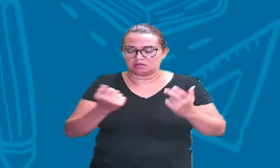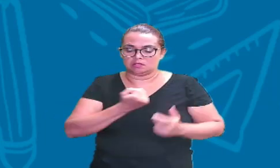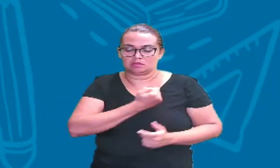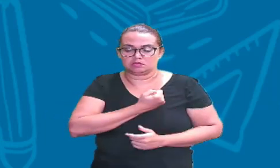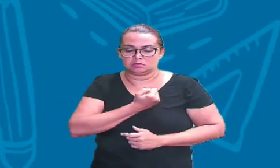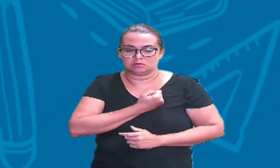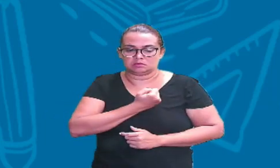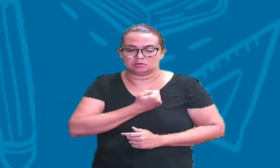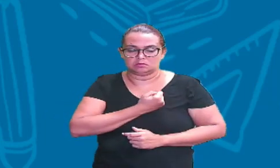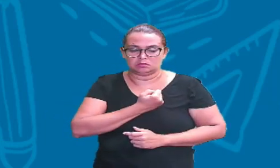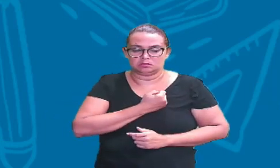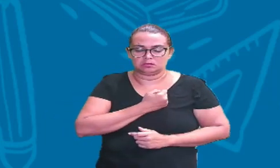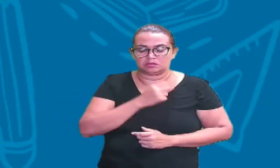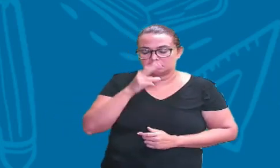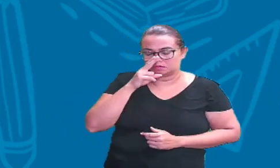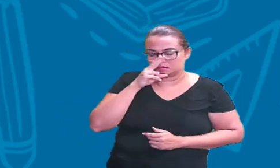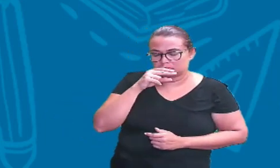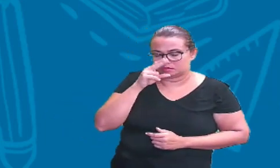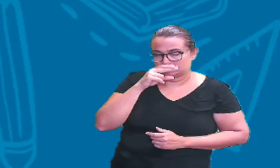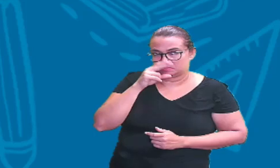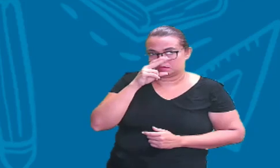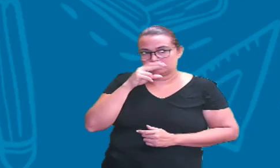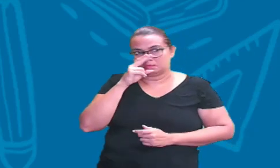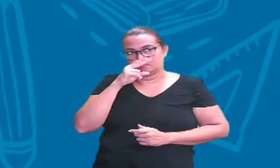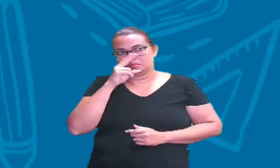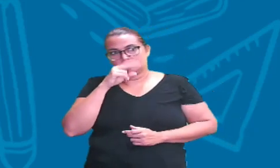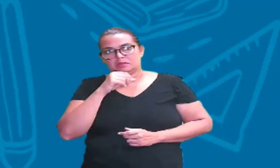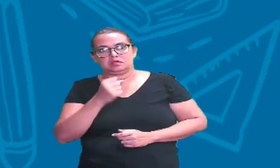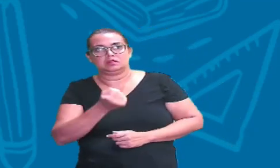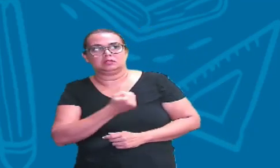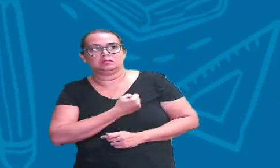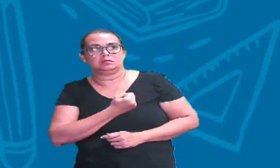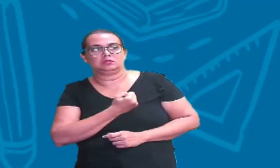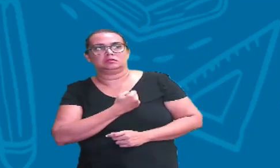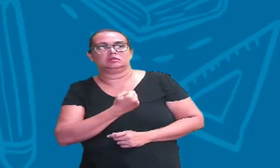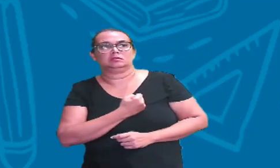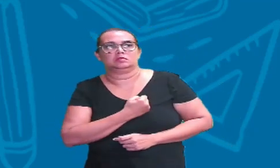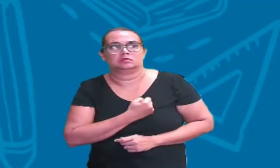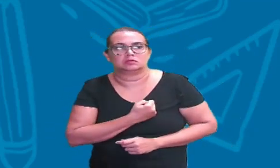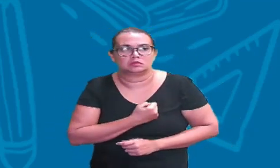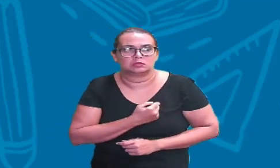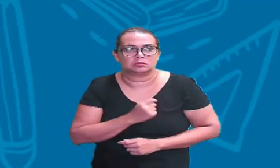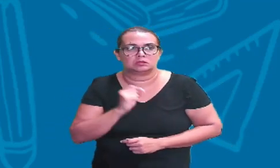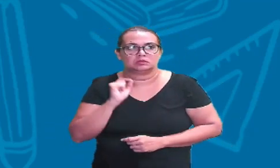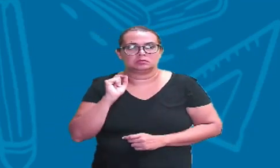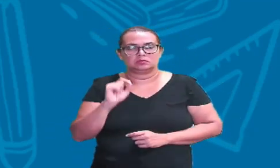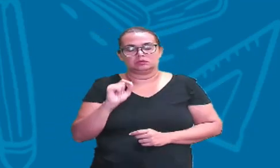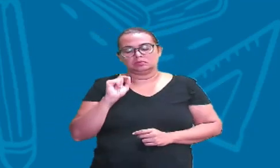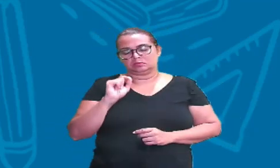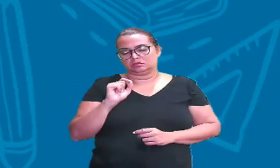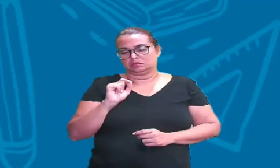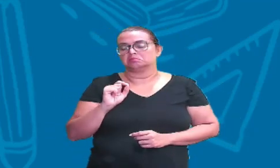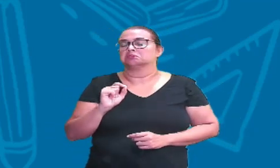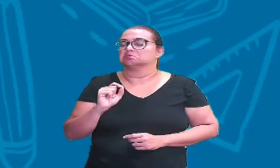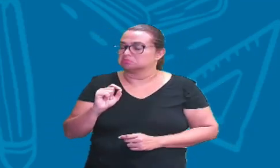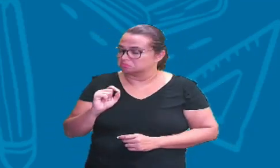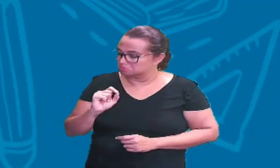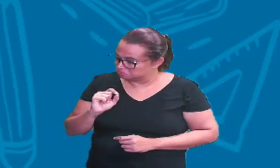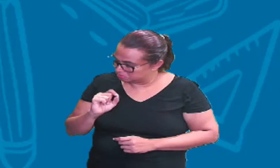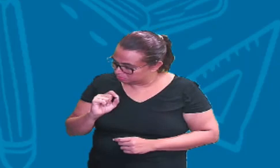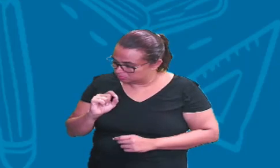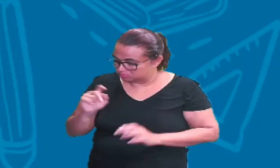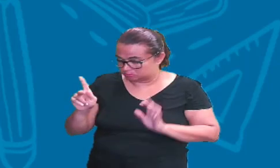medida. Então, olha que coisa interessante. É uma particularidade